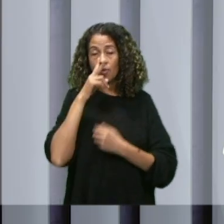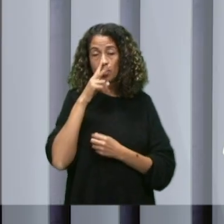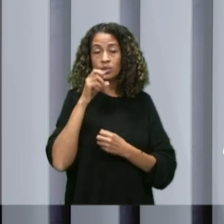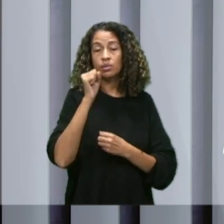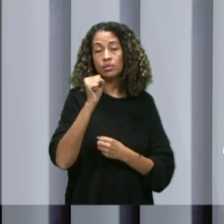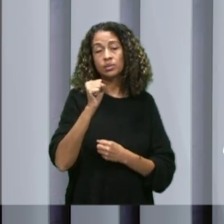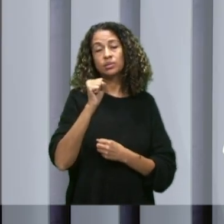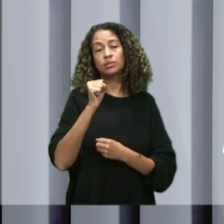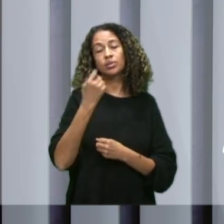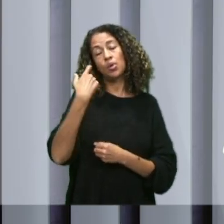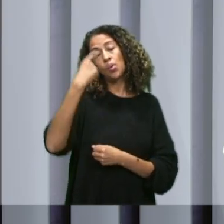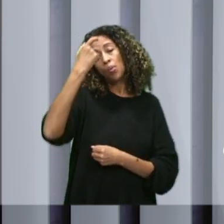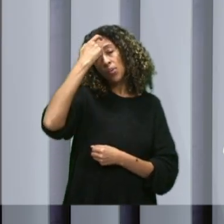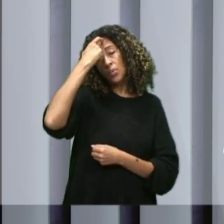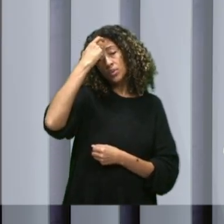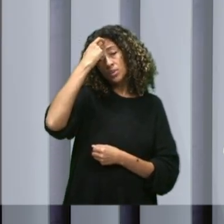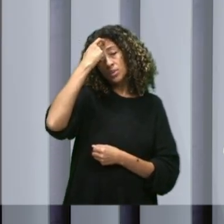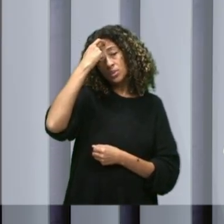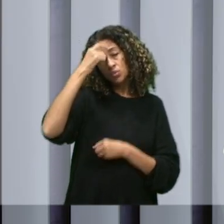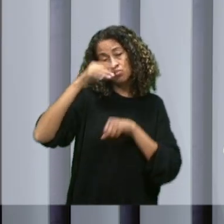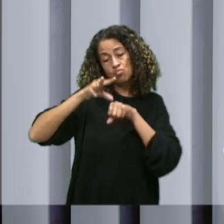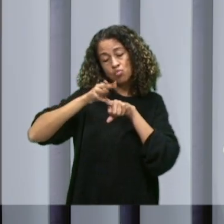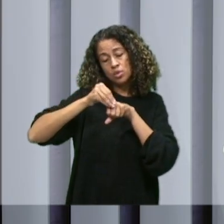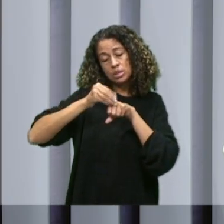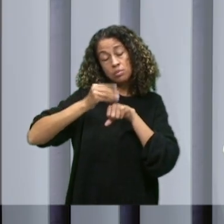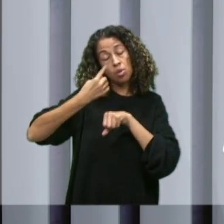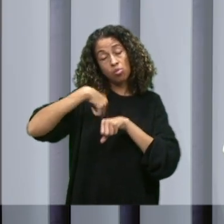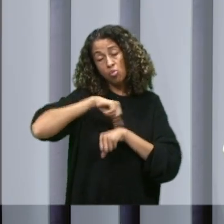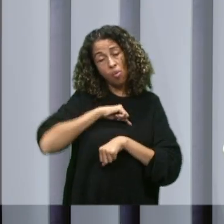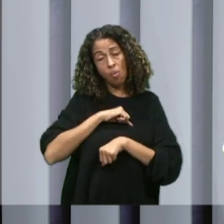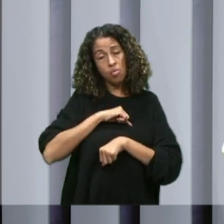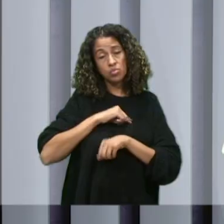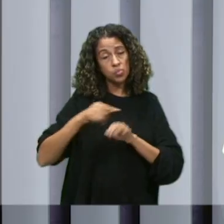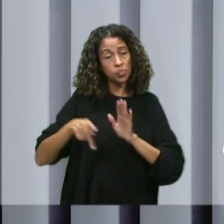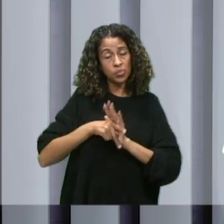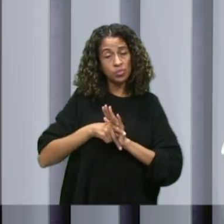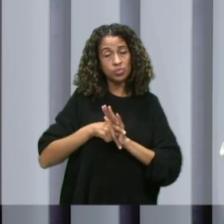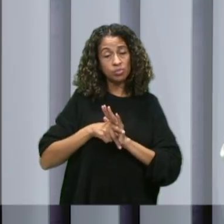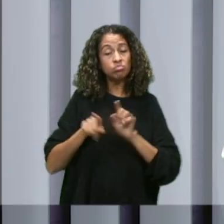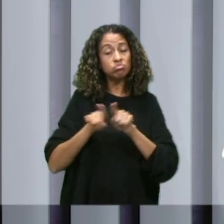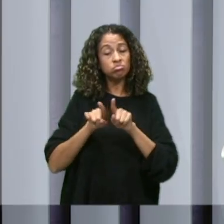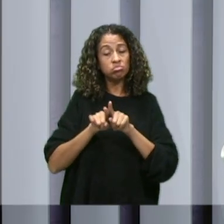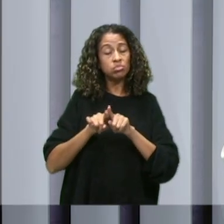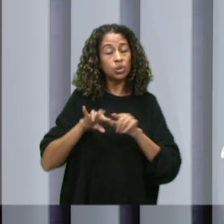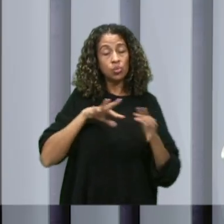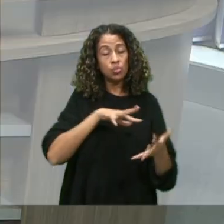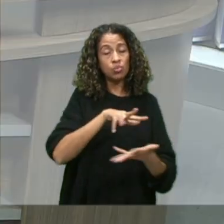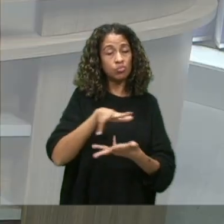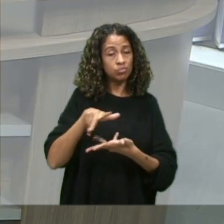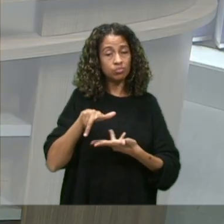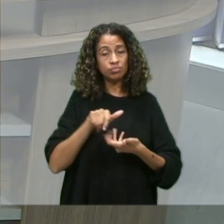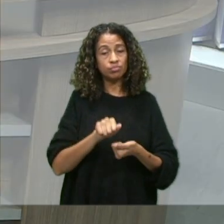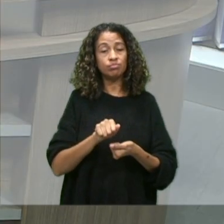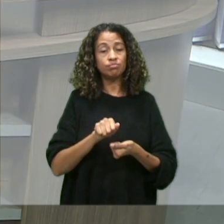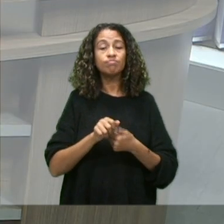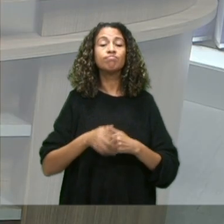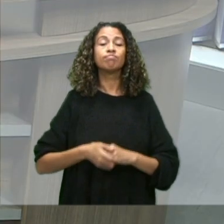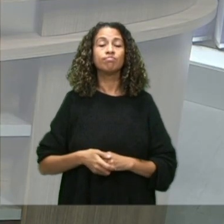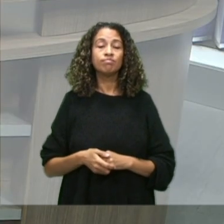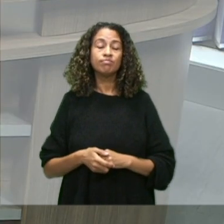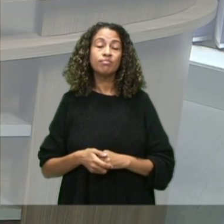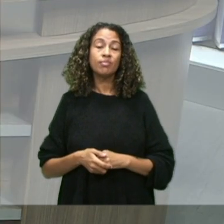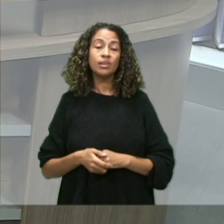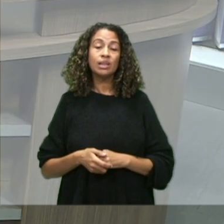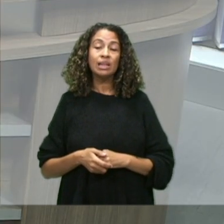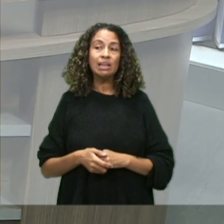a nossa consciência, o nosso conhecimento sobre nós mesmos e sobre o mundo. Então, não